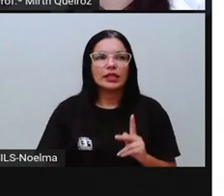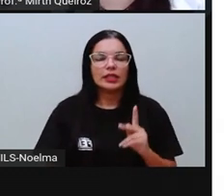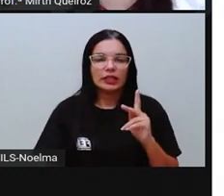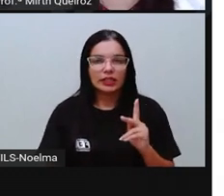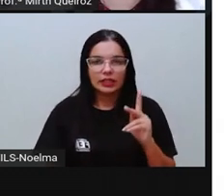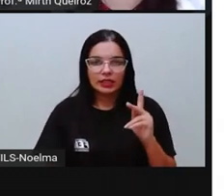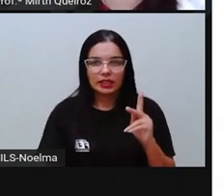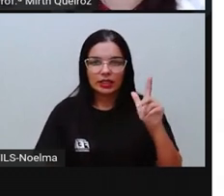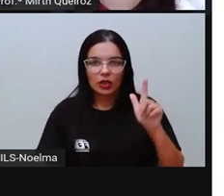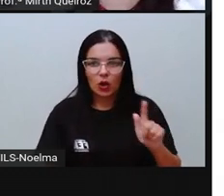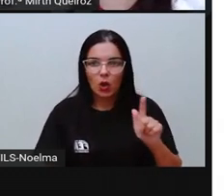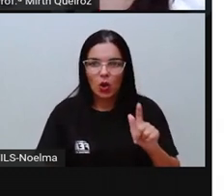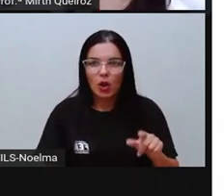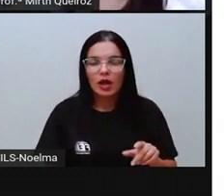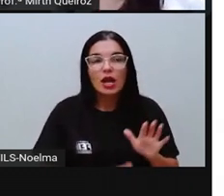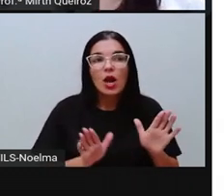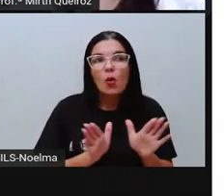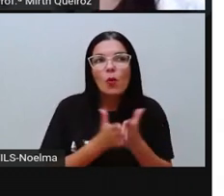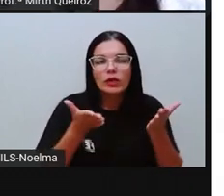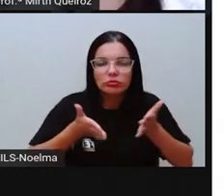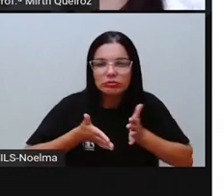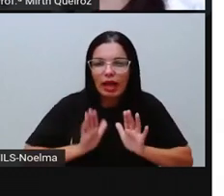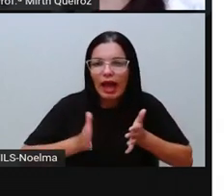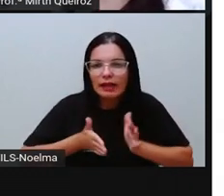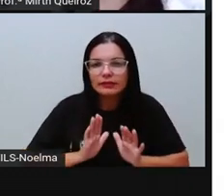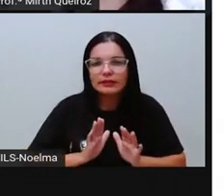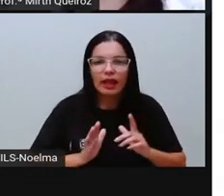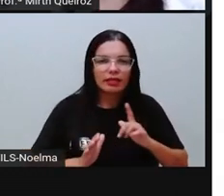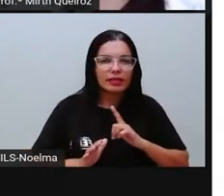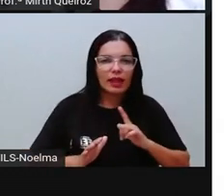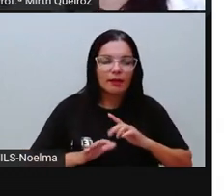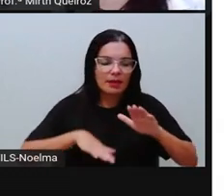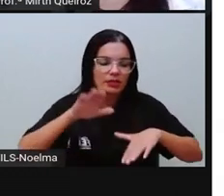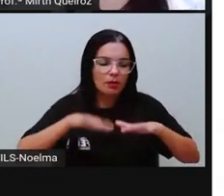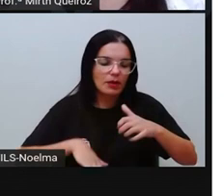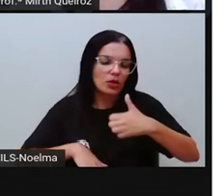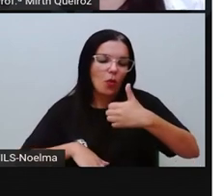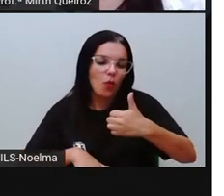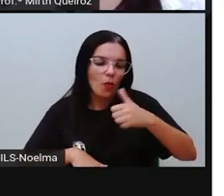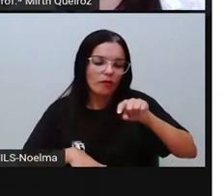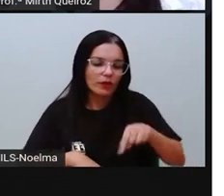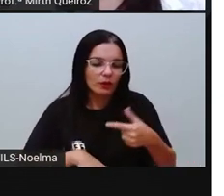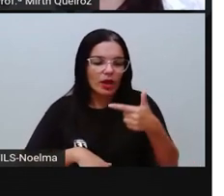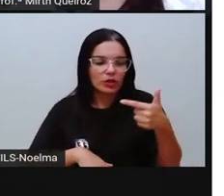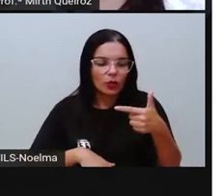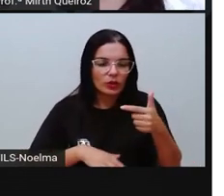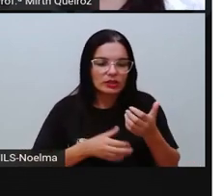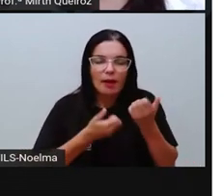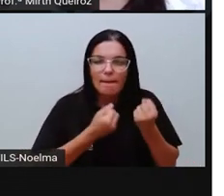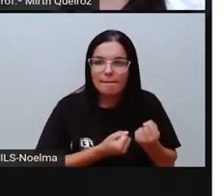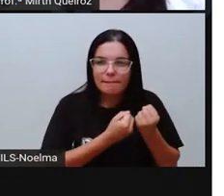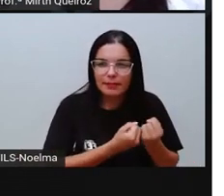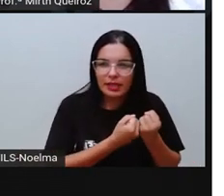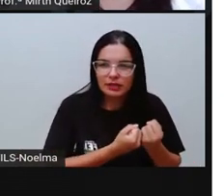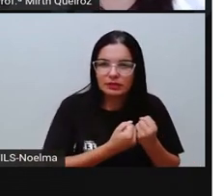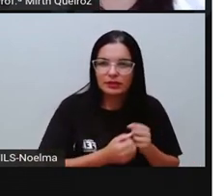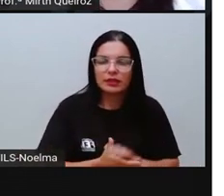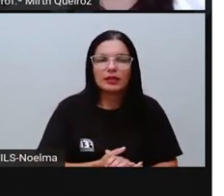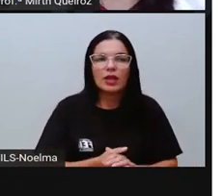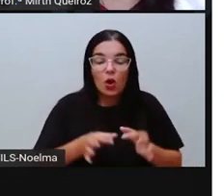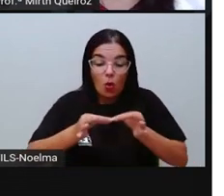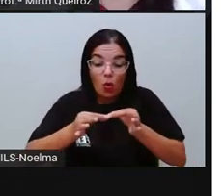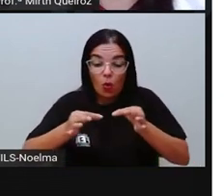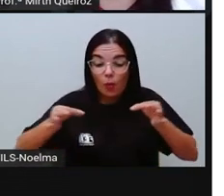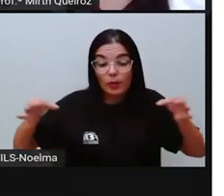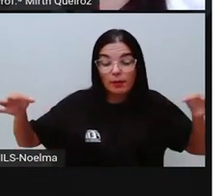aproximadamente 1,2 quilos, né, 1,2 kg. Em comprimento, o tamanho desse animal varia